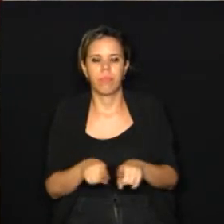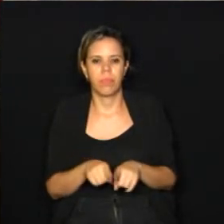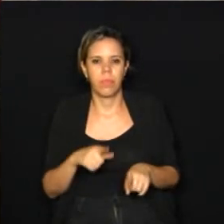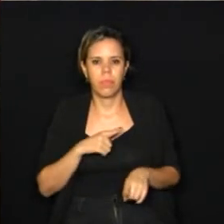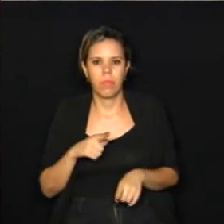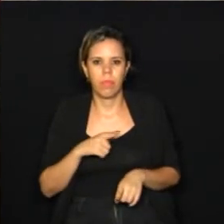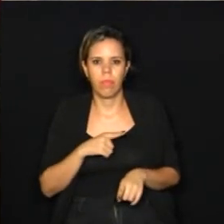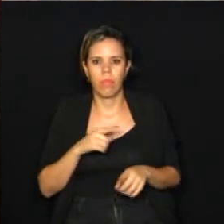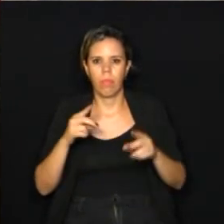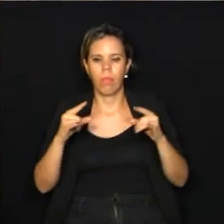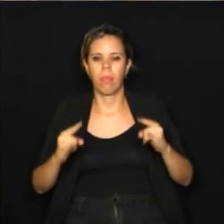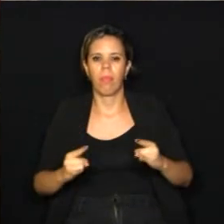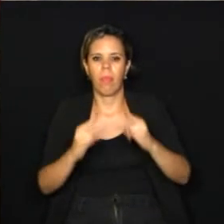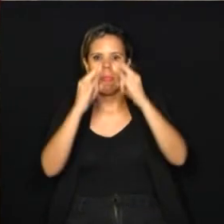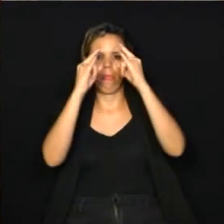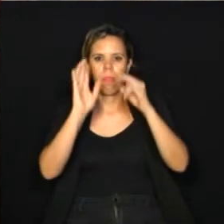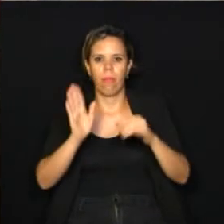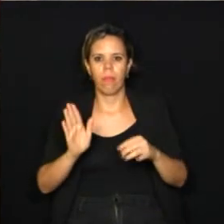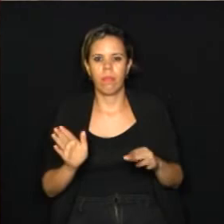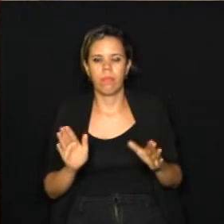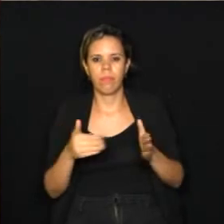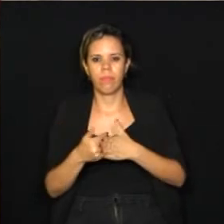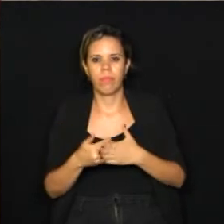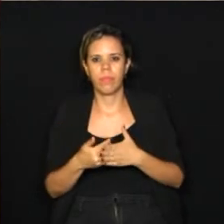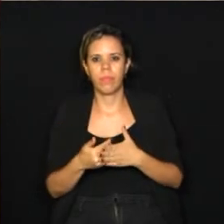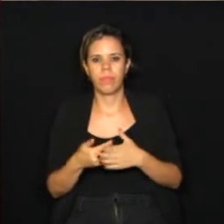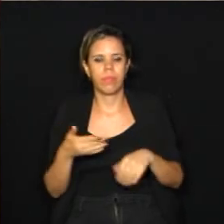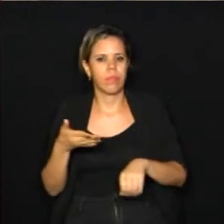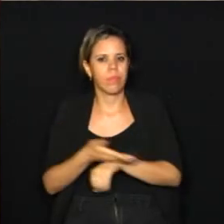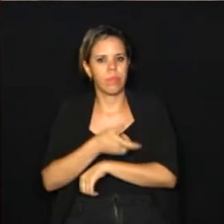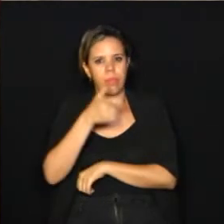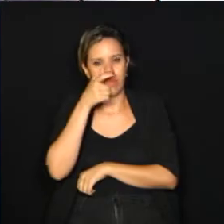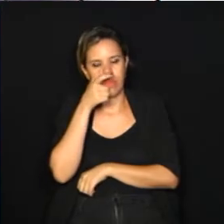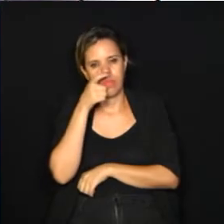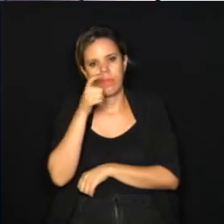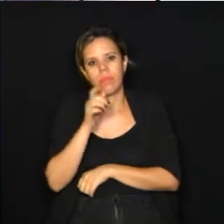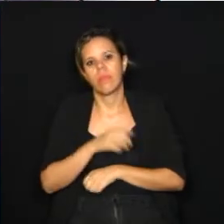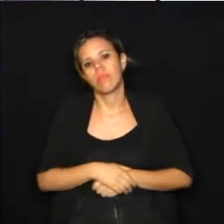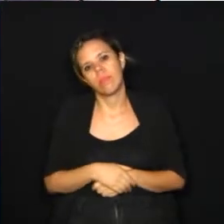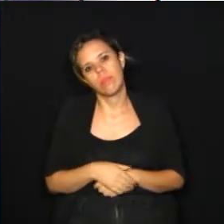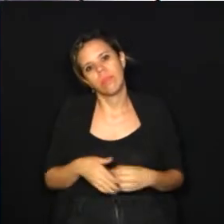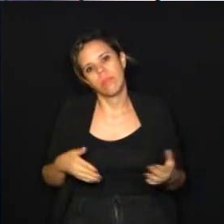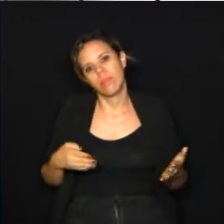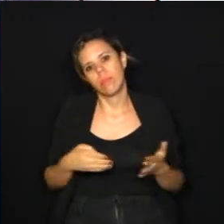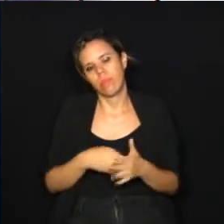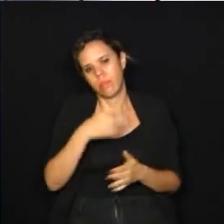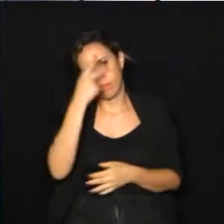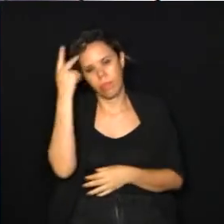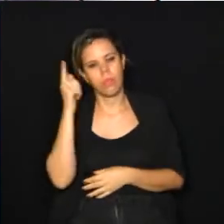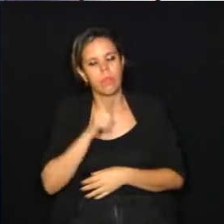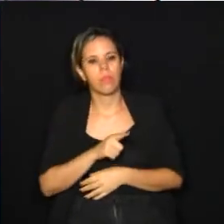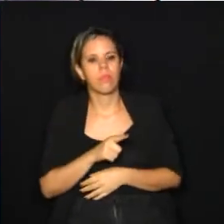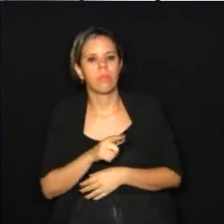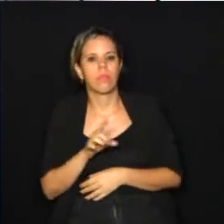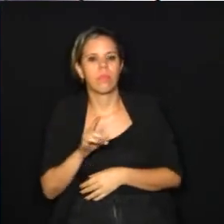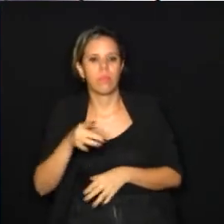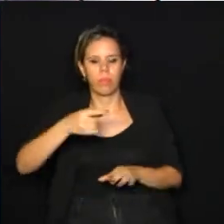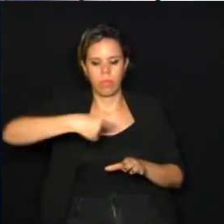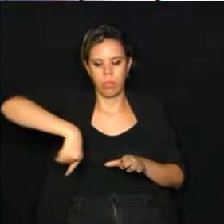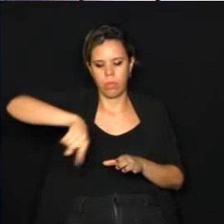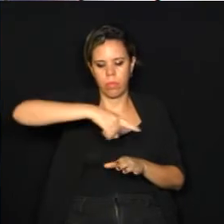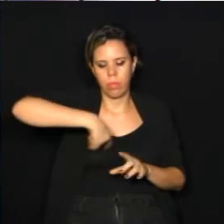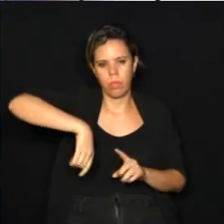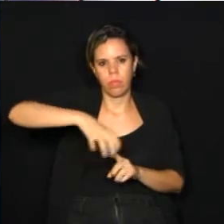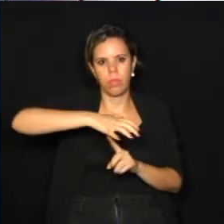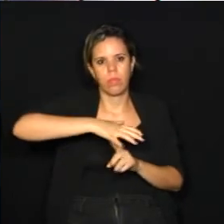a Torre do Castelo, que já está fechada para visitação, então no máximo que as pessoas conseguem ir é naquela praça